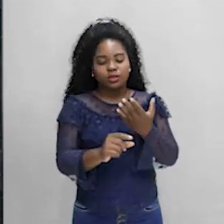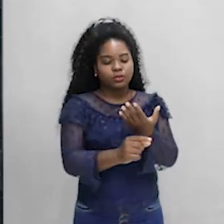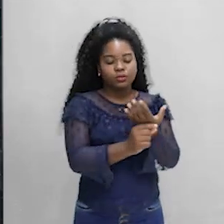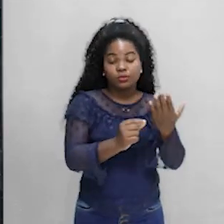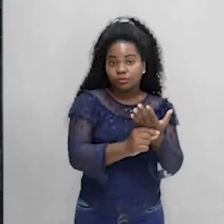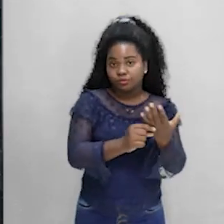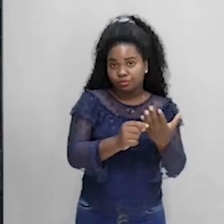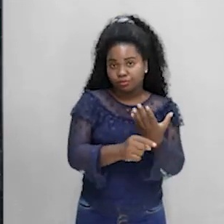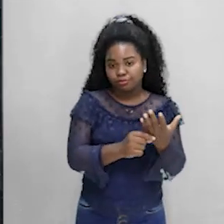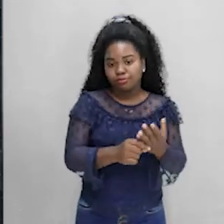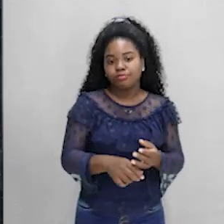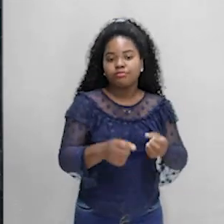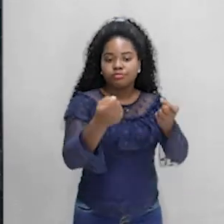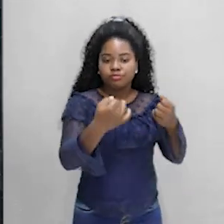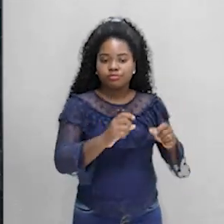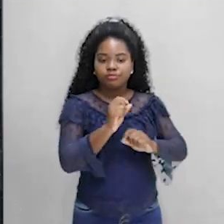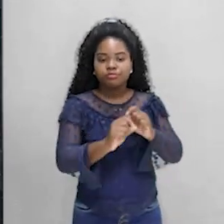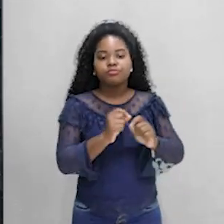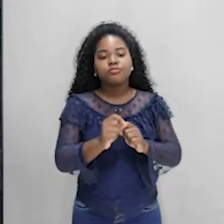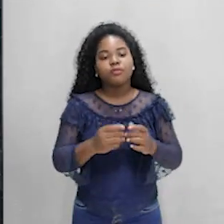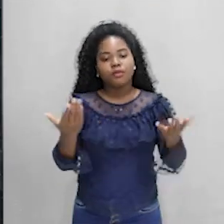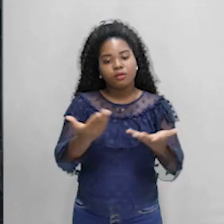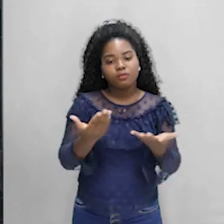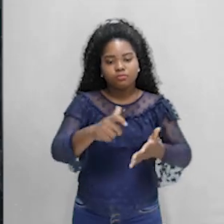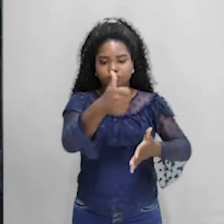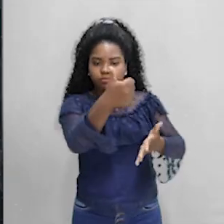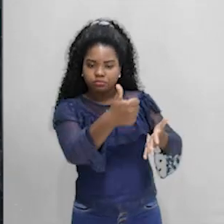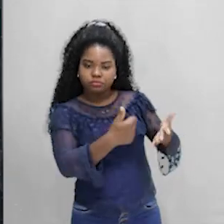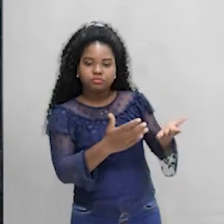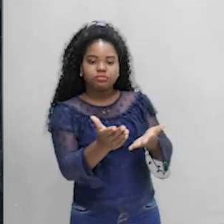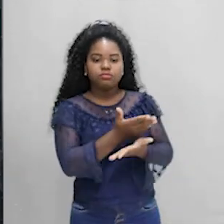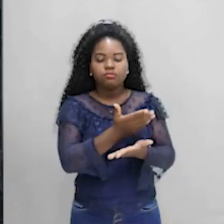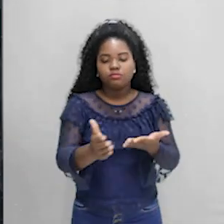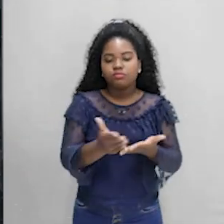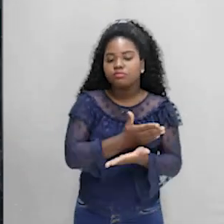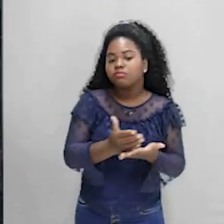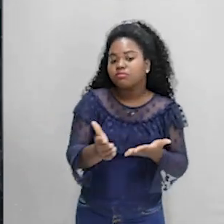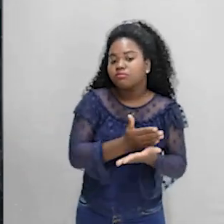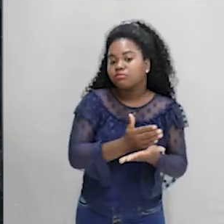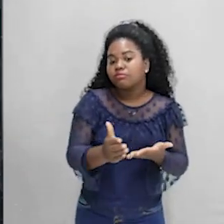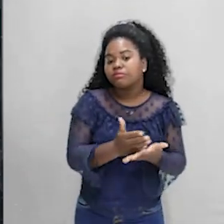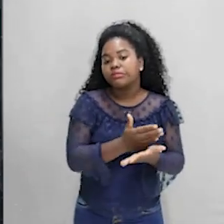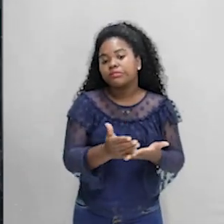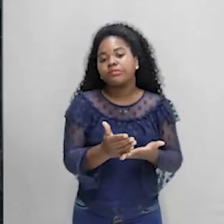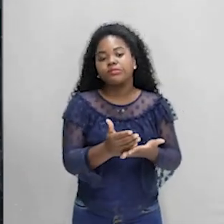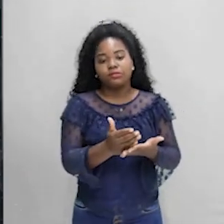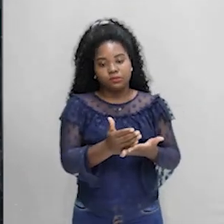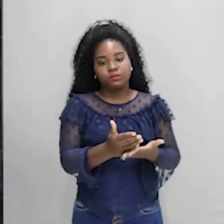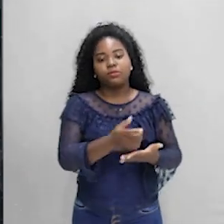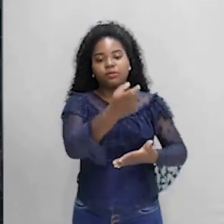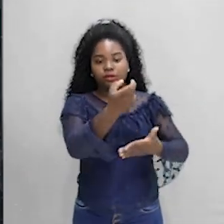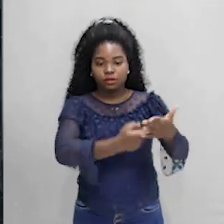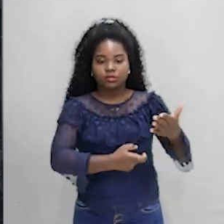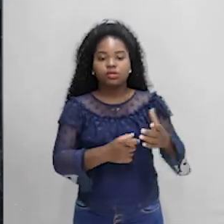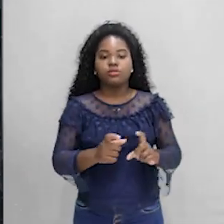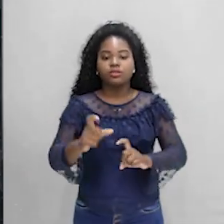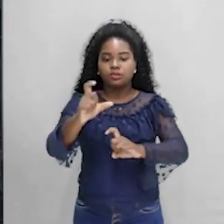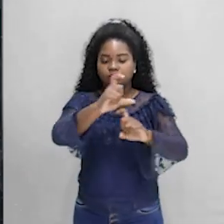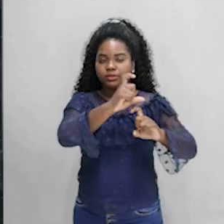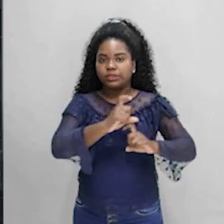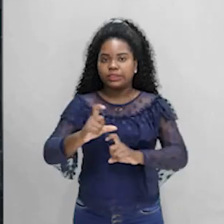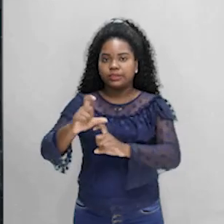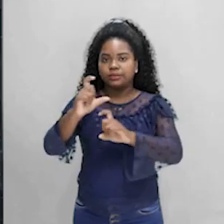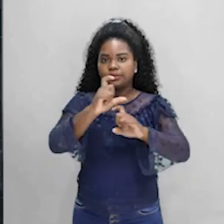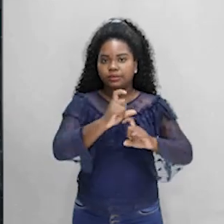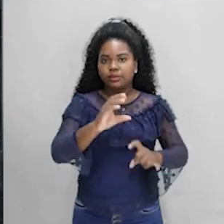vamos compreender e interpretar alguns textos em formatos de charges, e eu também coloquei cartoons,